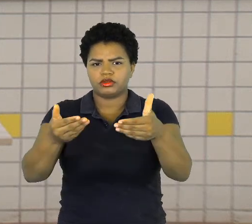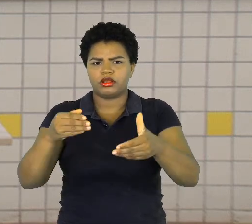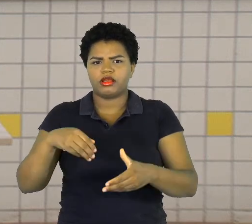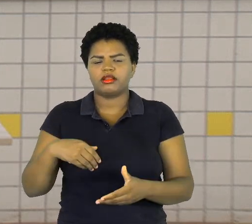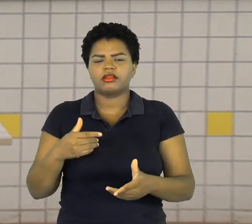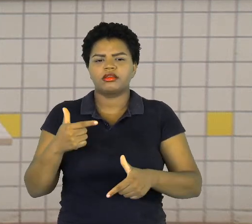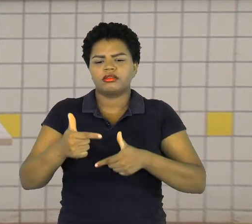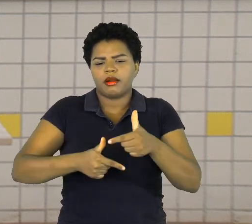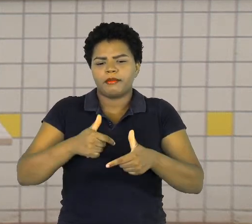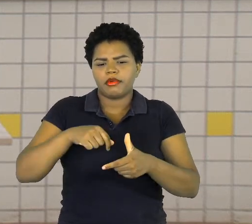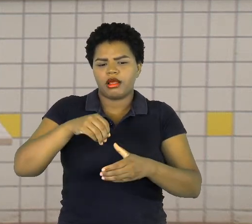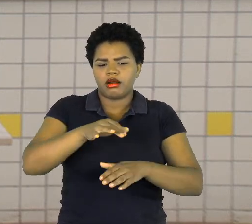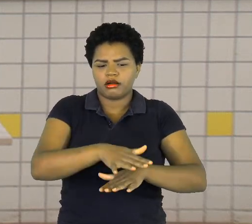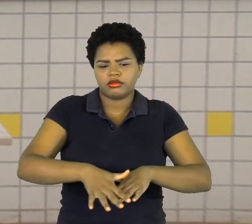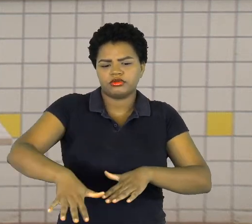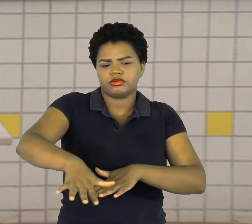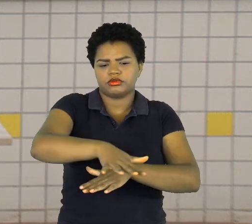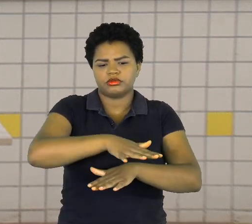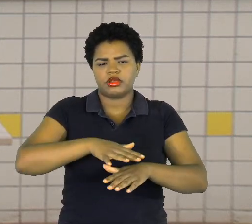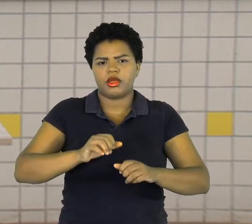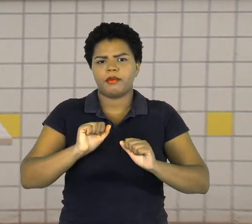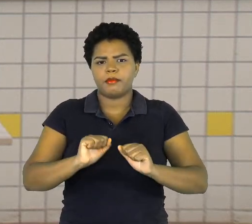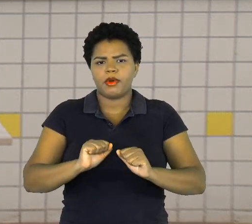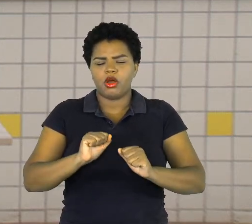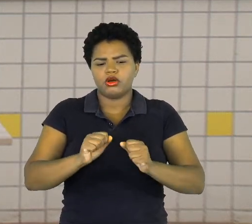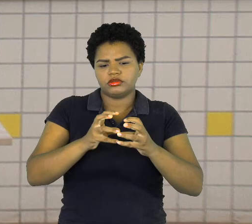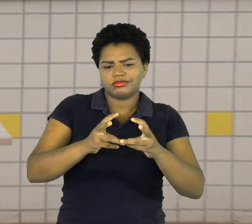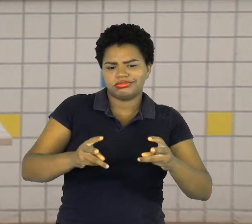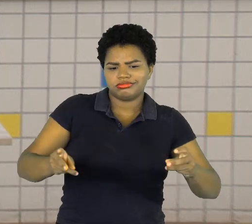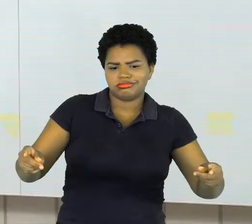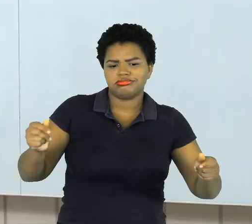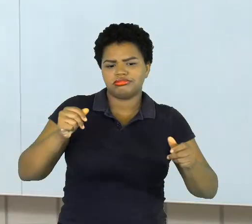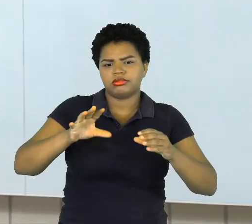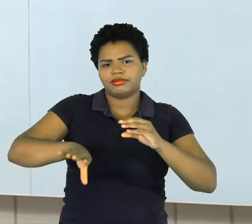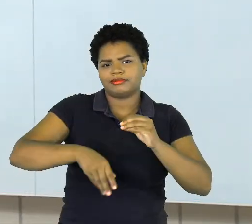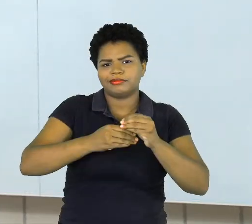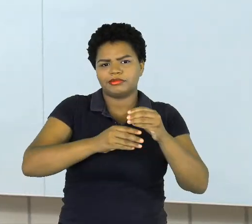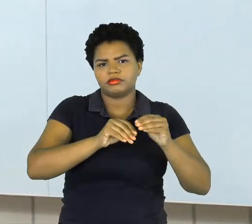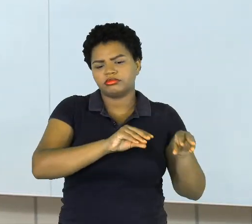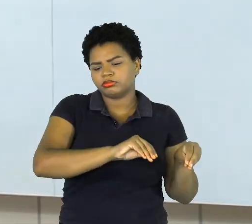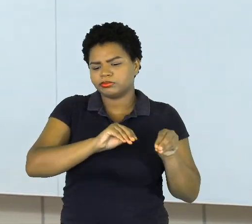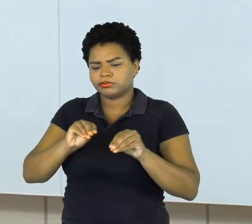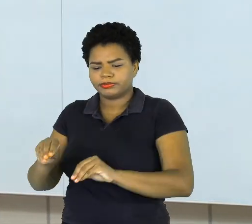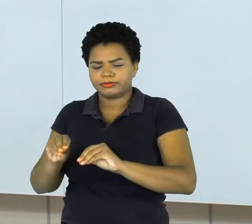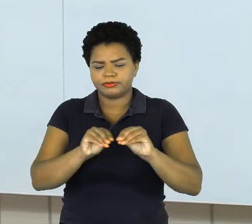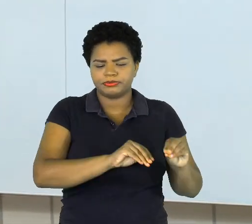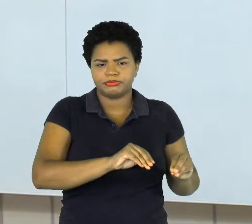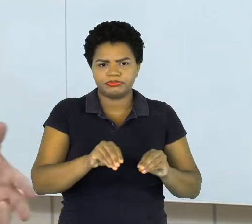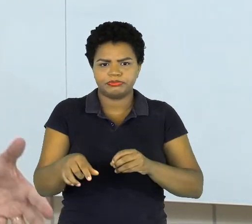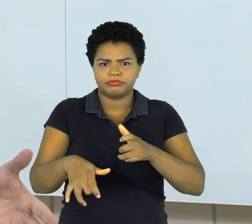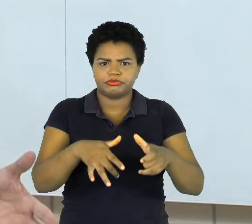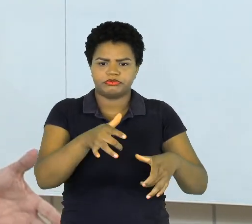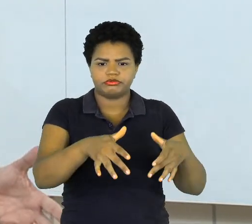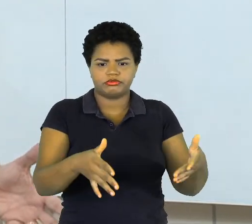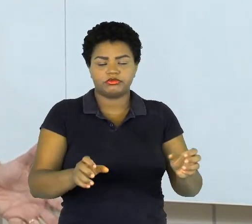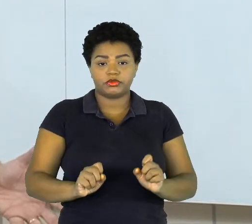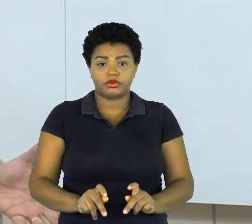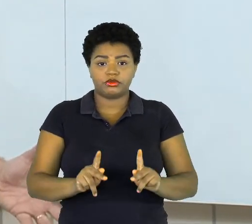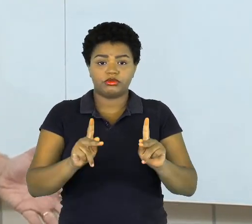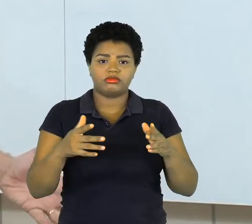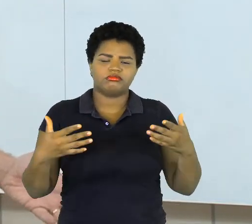de desagregar, remover e transportar partículas, ok? Que